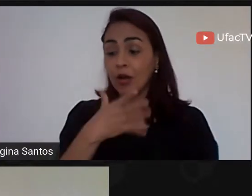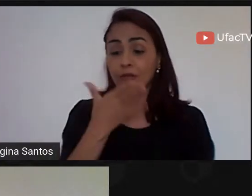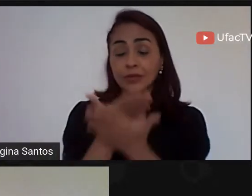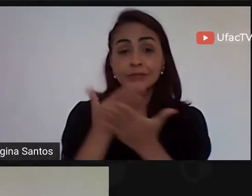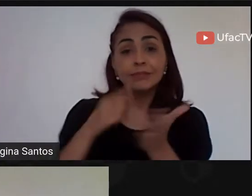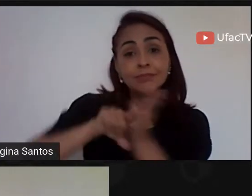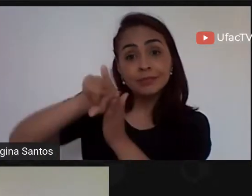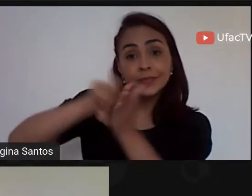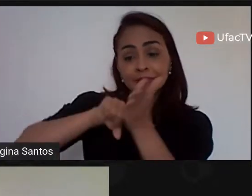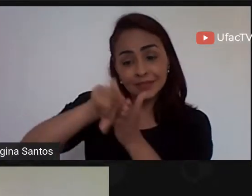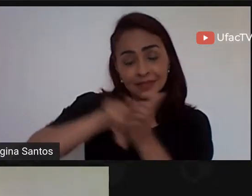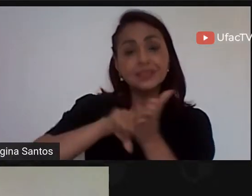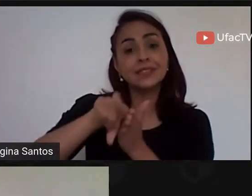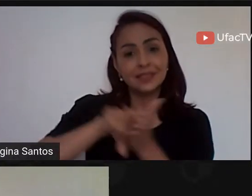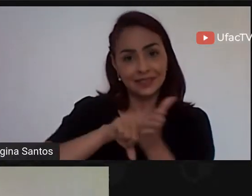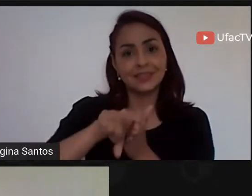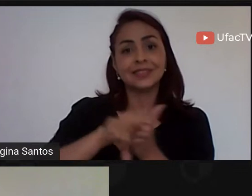divisa,